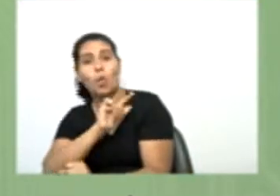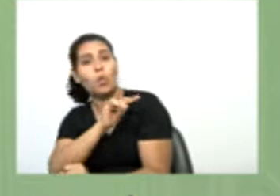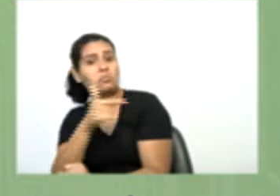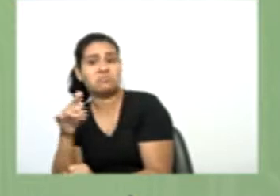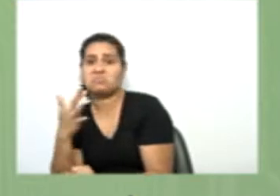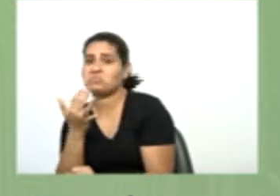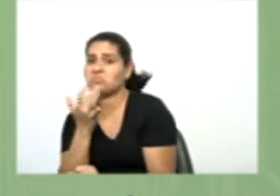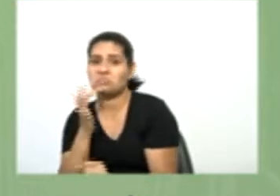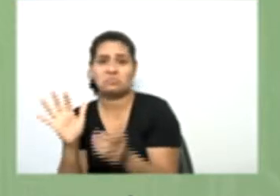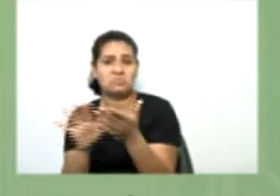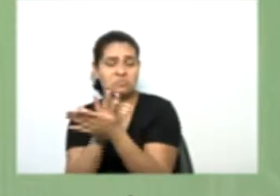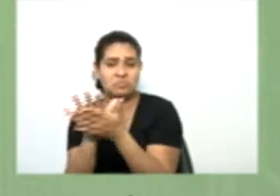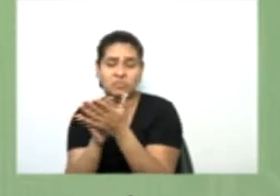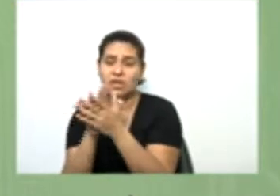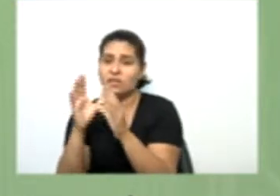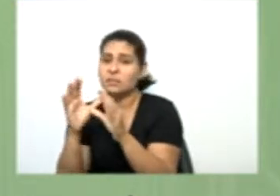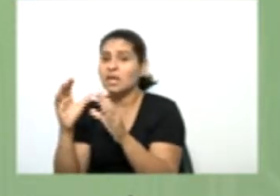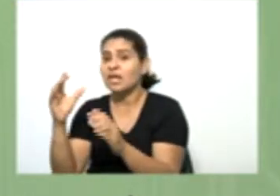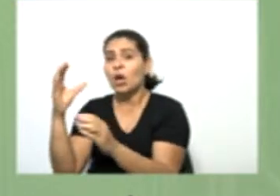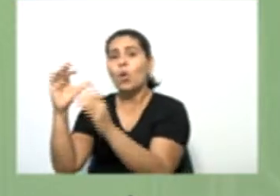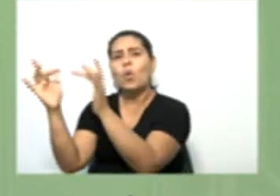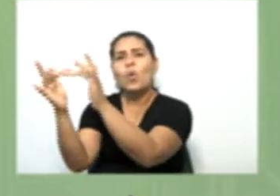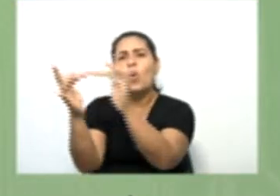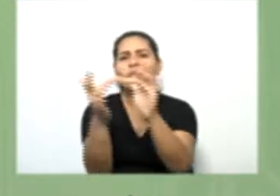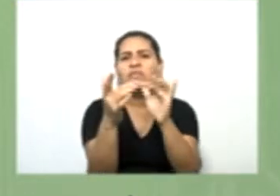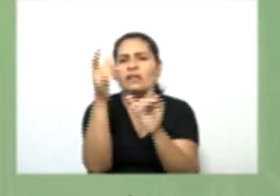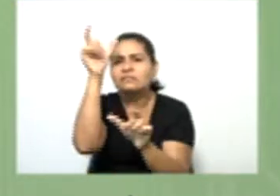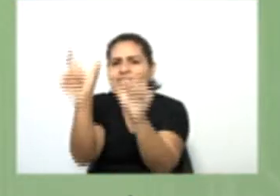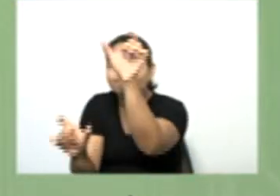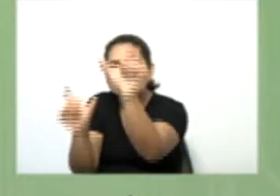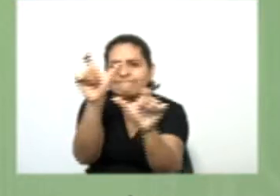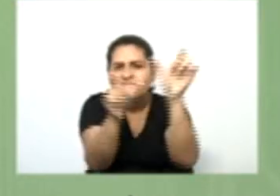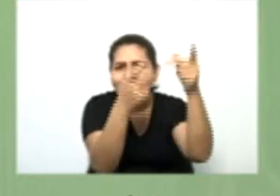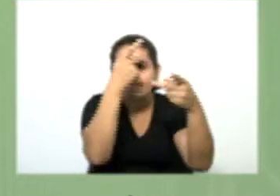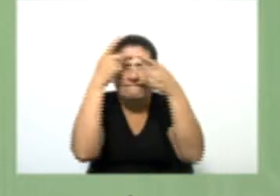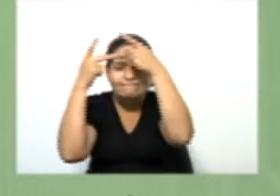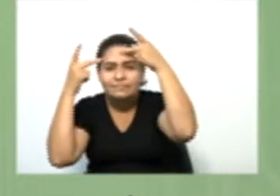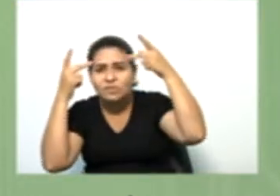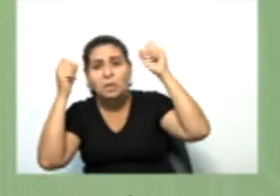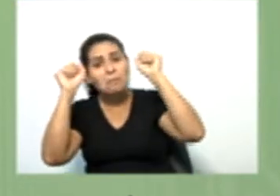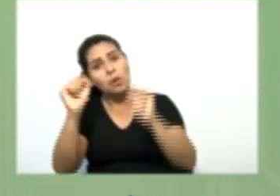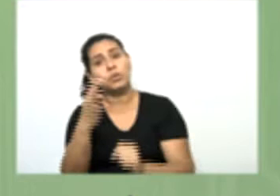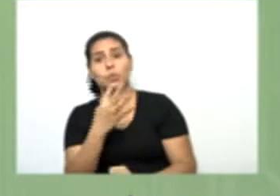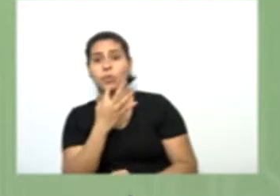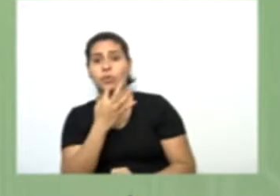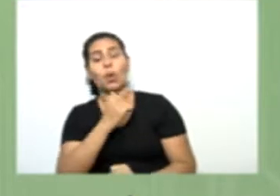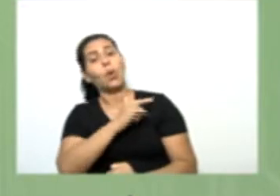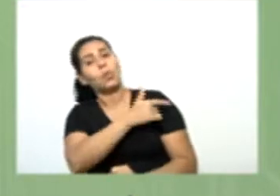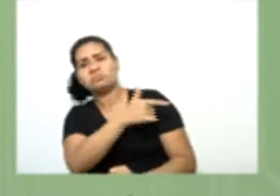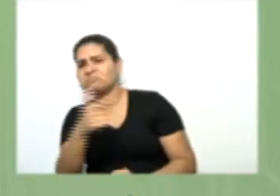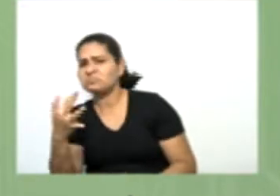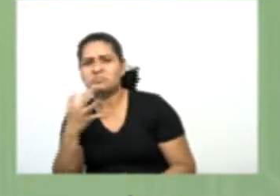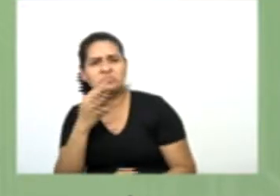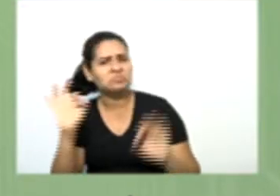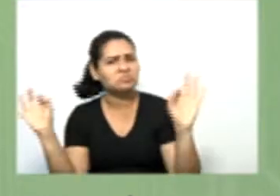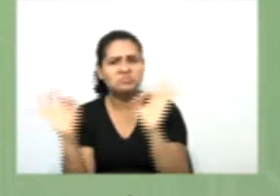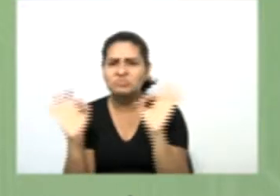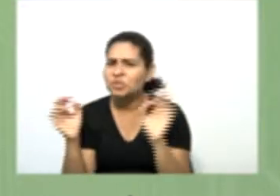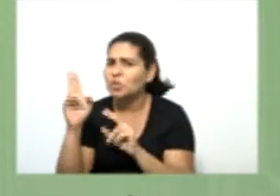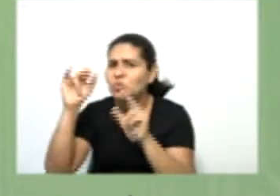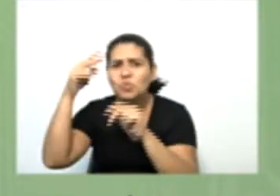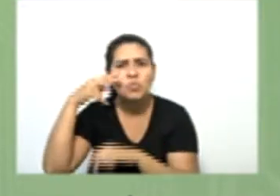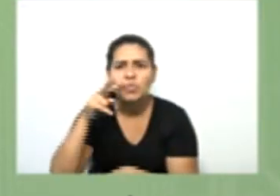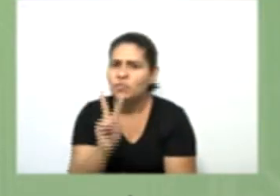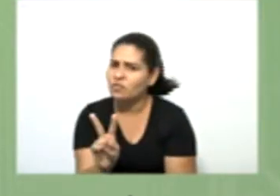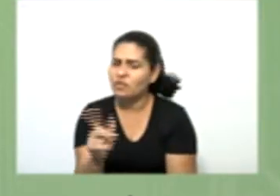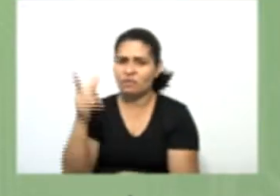relacionamento interpessoal é você com os demais, sejam eles conhecidos, tá certo? Ou sejam eles pessoas que você nunca